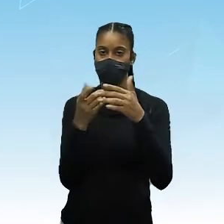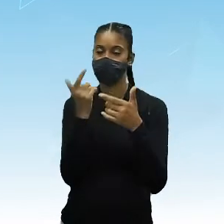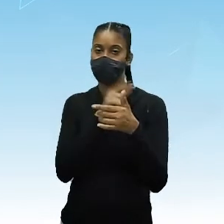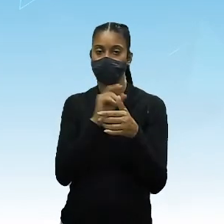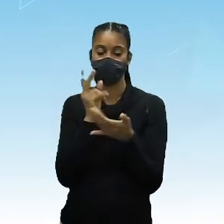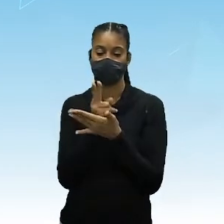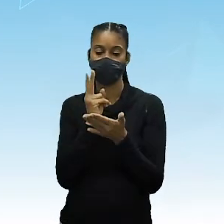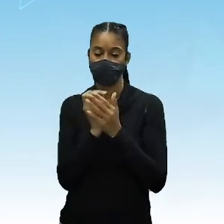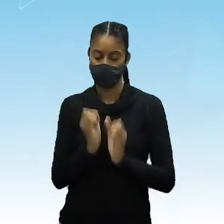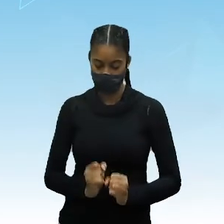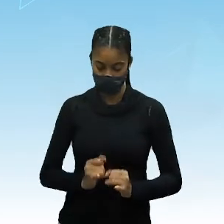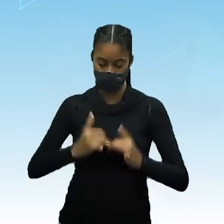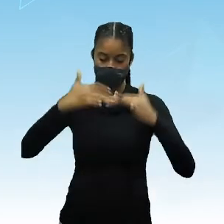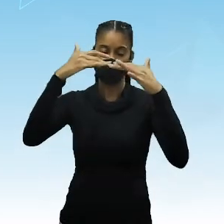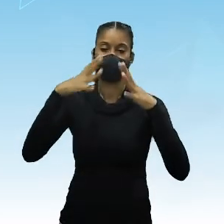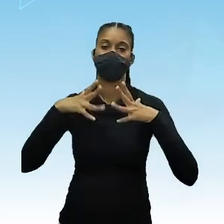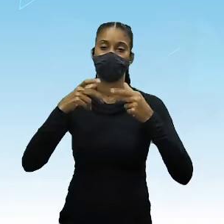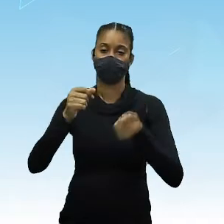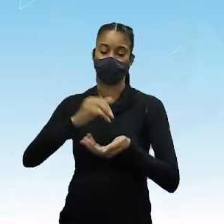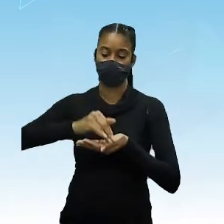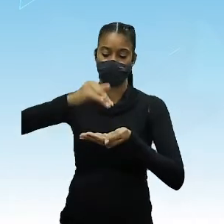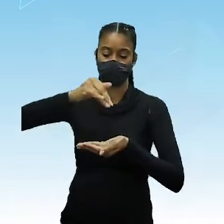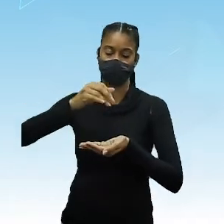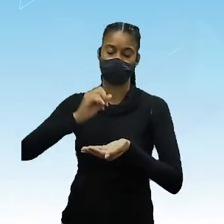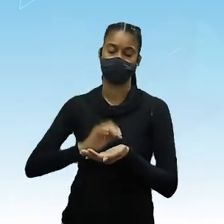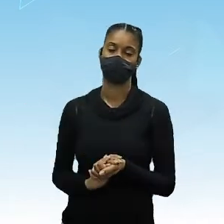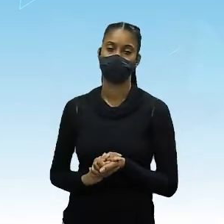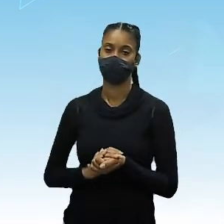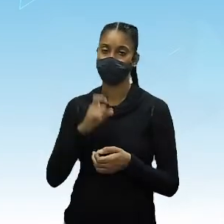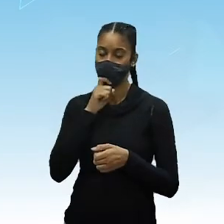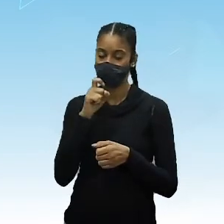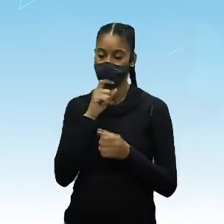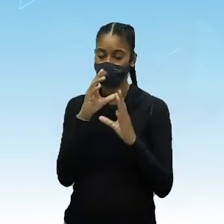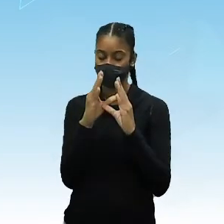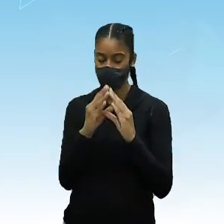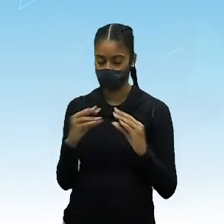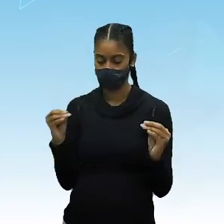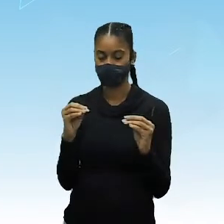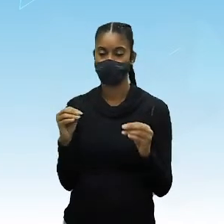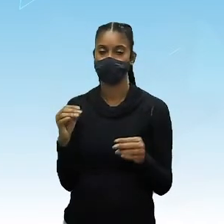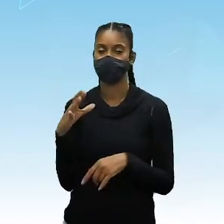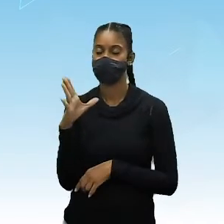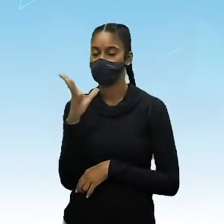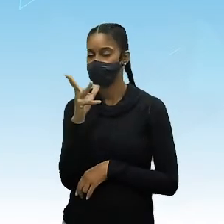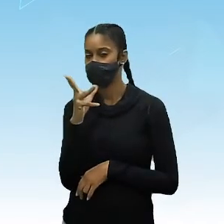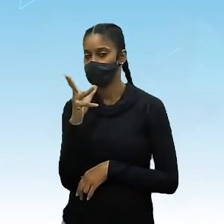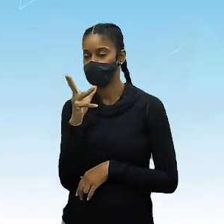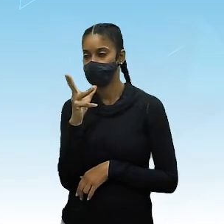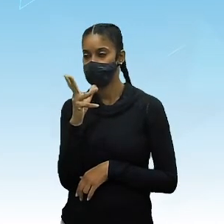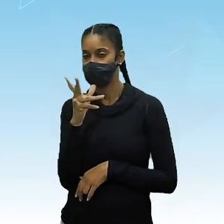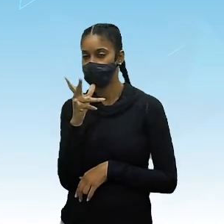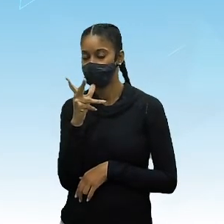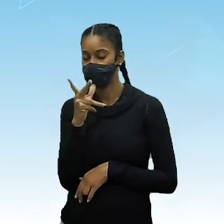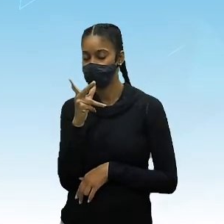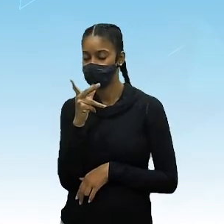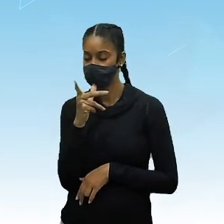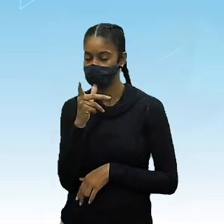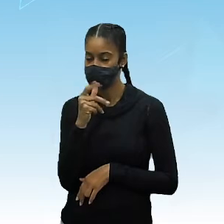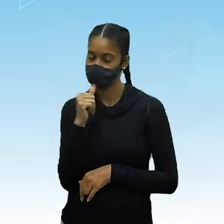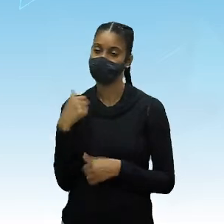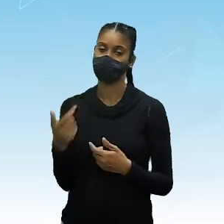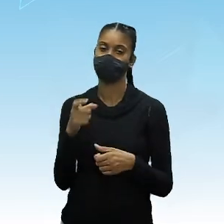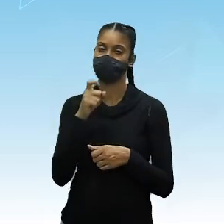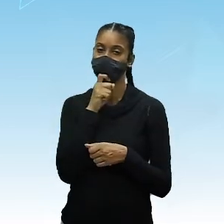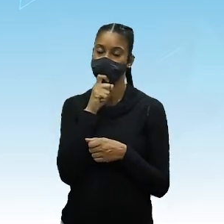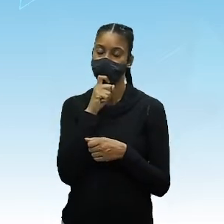consegue cobrir o metal por inteiro. Então o processo de resfriamento é mais lento. Quando eu derreto todo o gelo